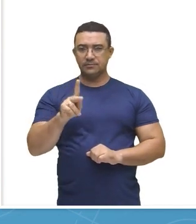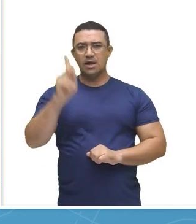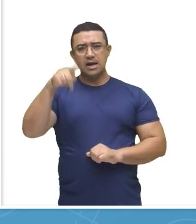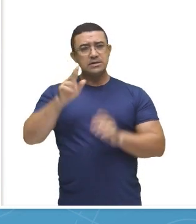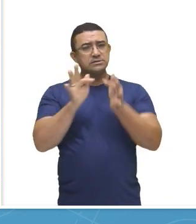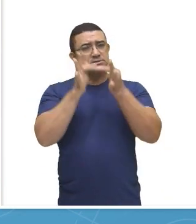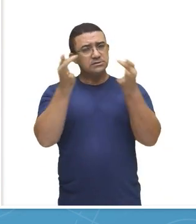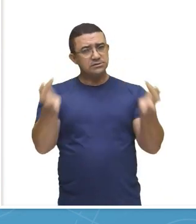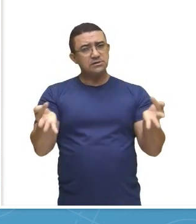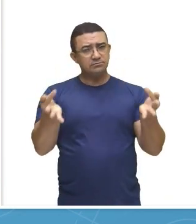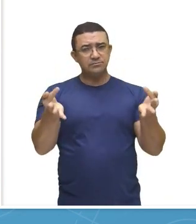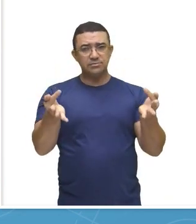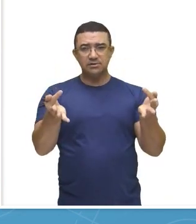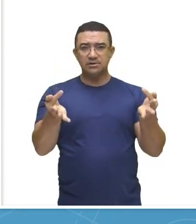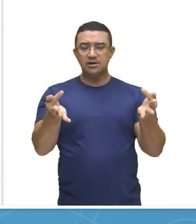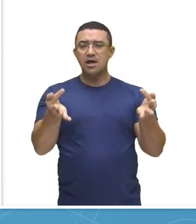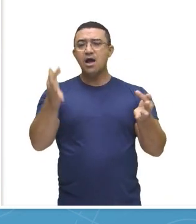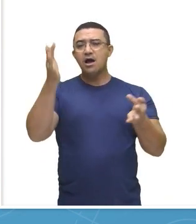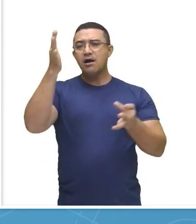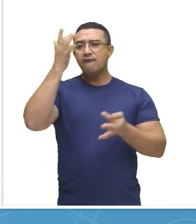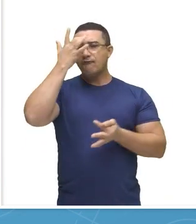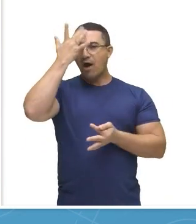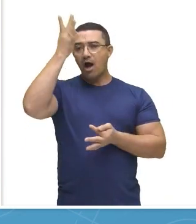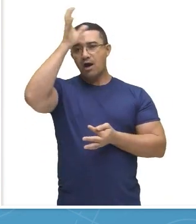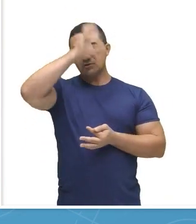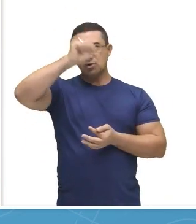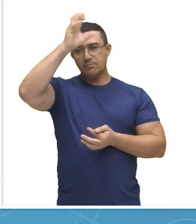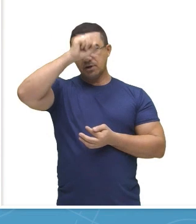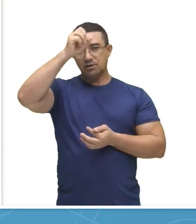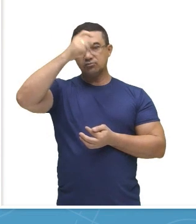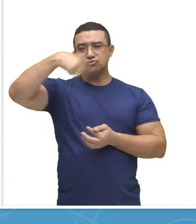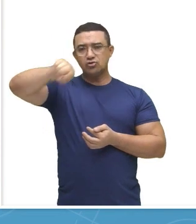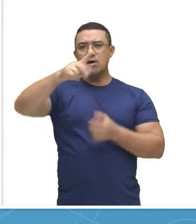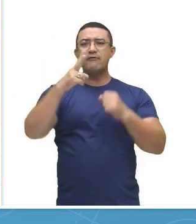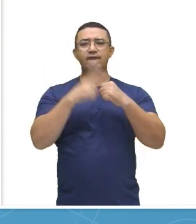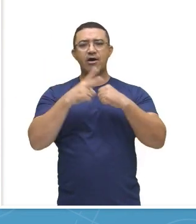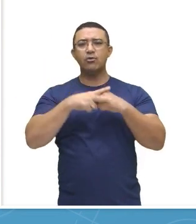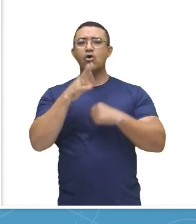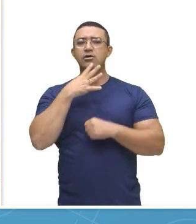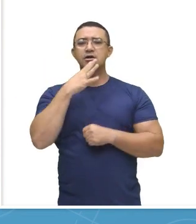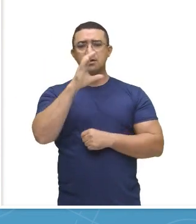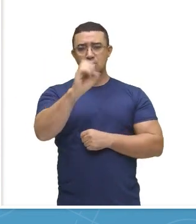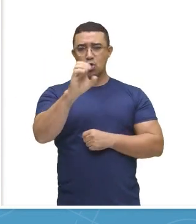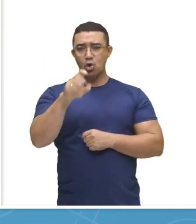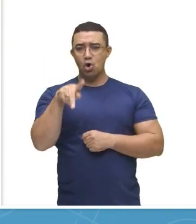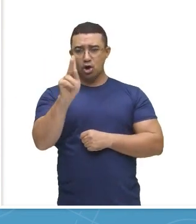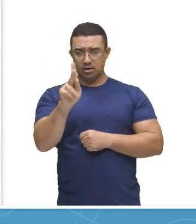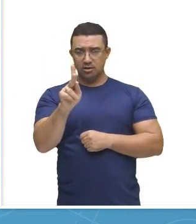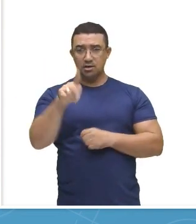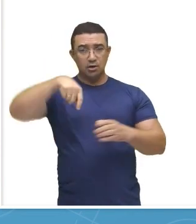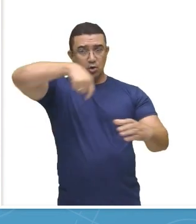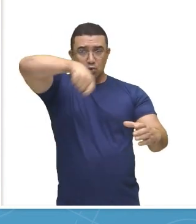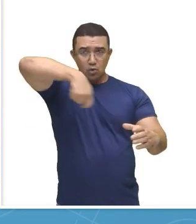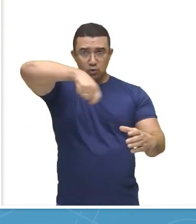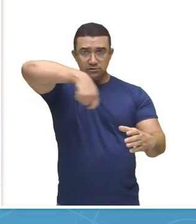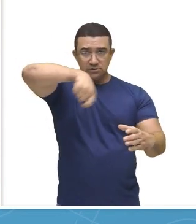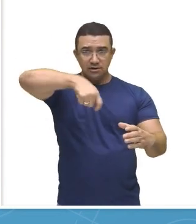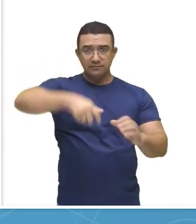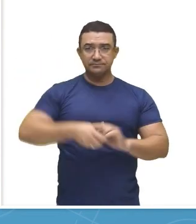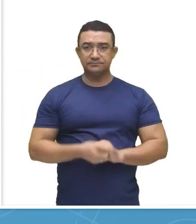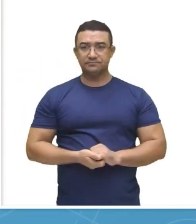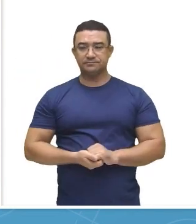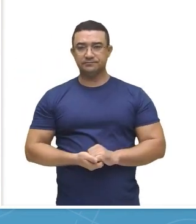simples, fácil de aprender. Eu tenho certeza que vocês já conhecem esse verbo. Cook, cook,